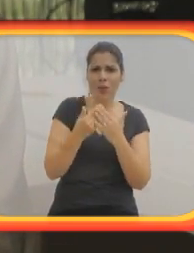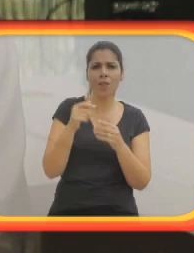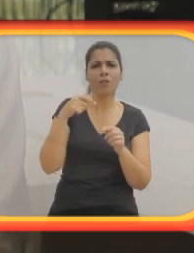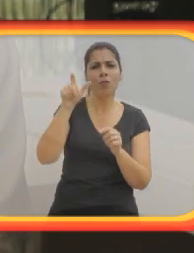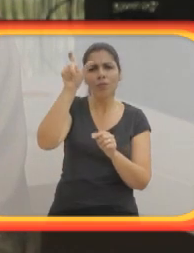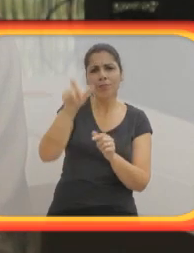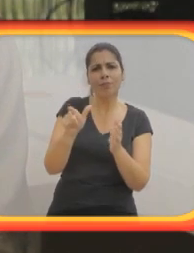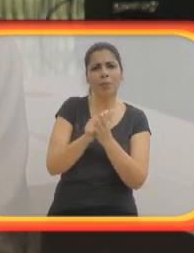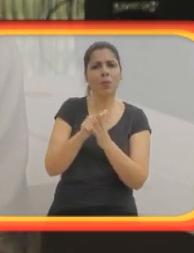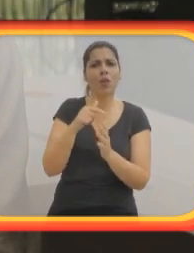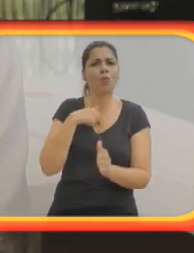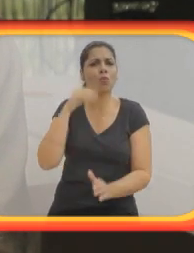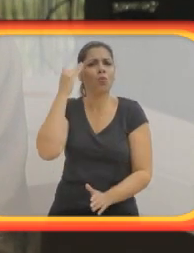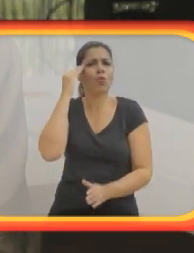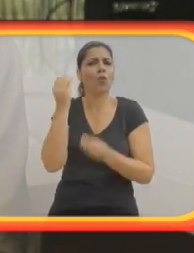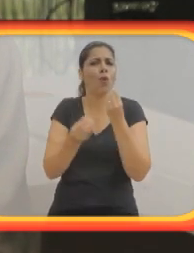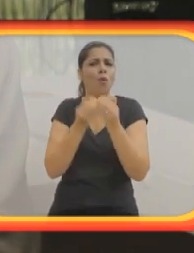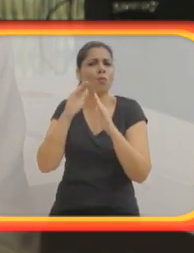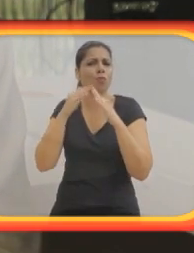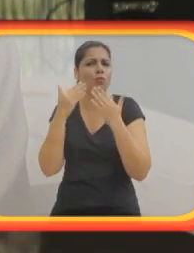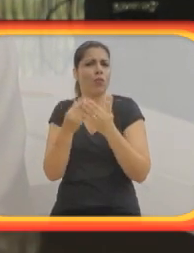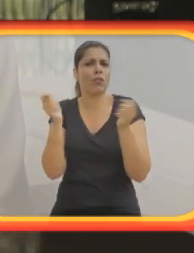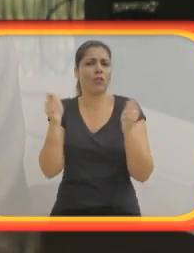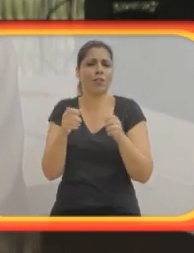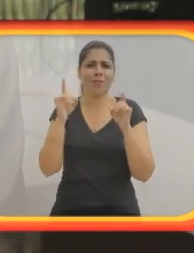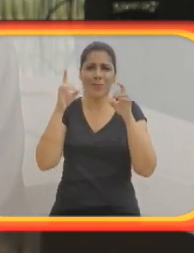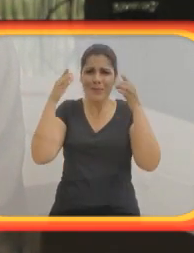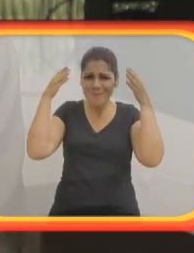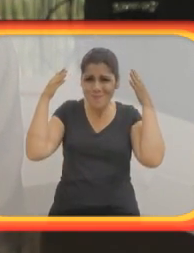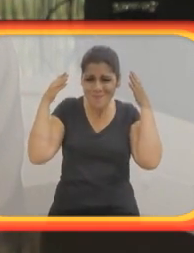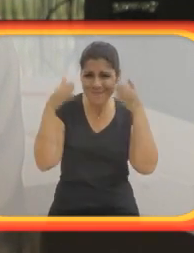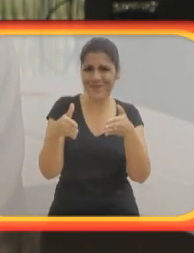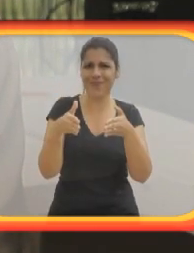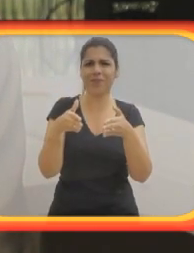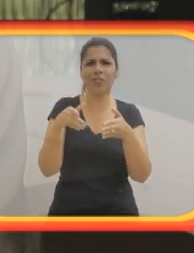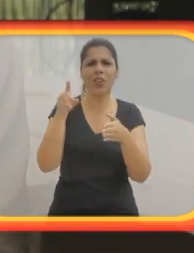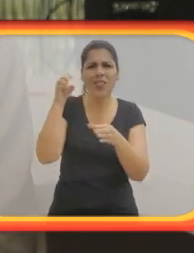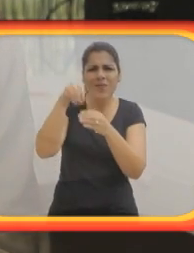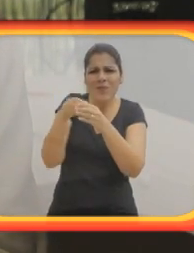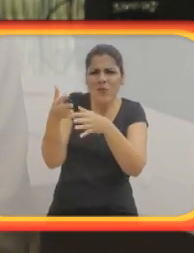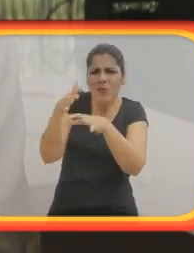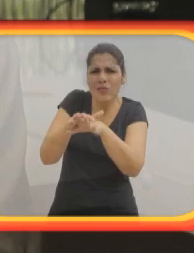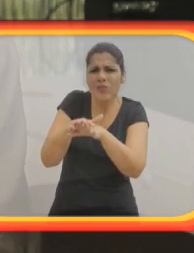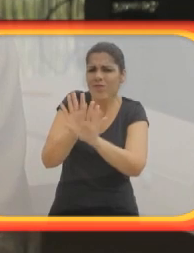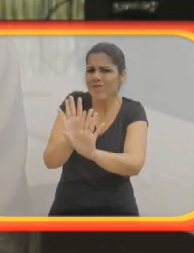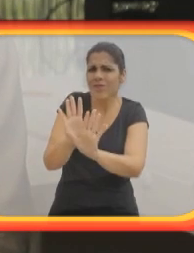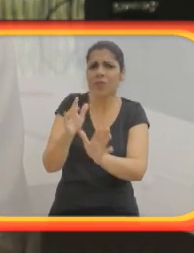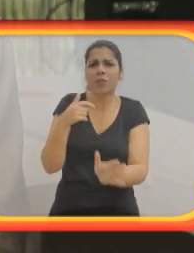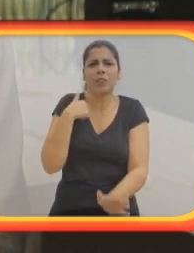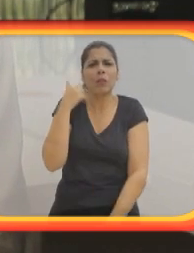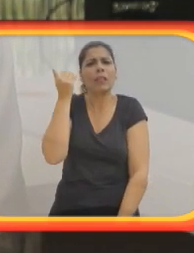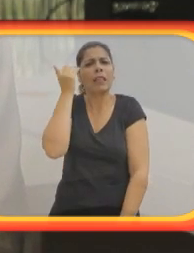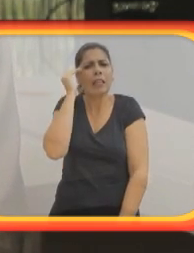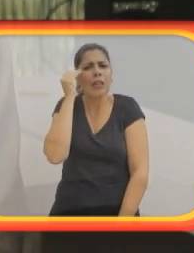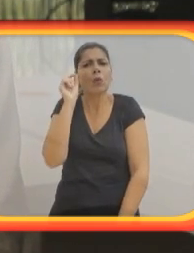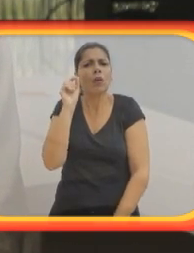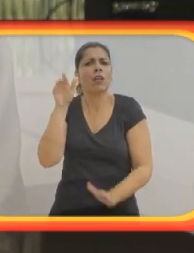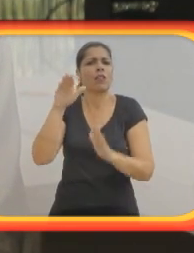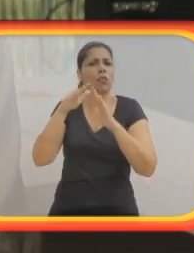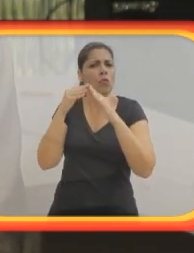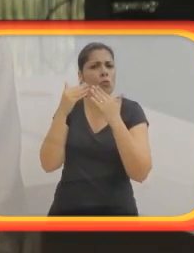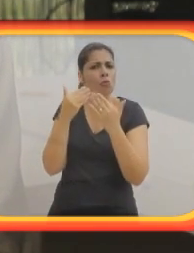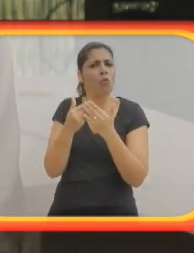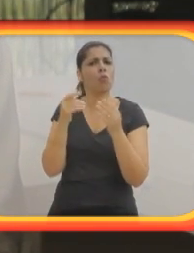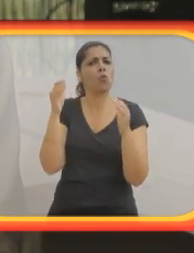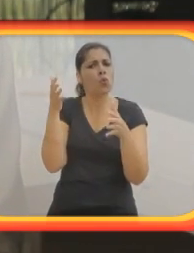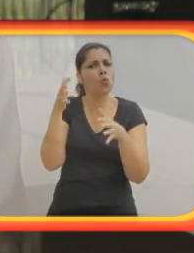de mais nada, a própria escola fazer o seu papel. Eu não entendo que uma escola seja